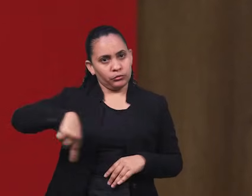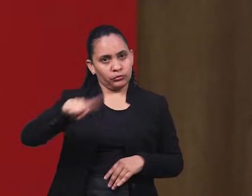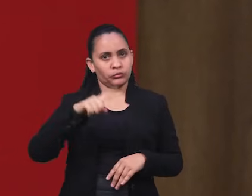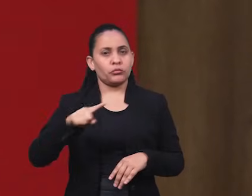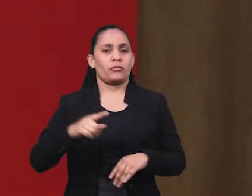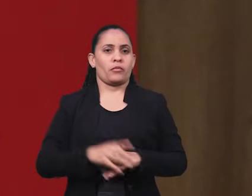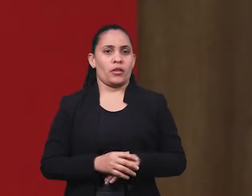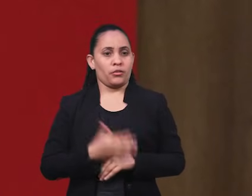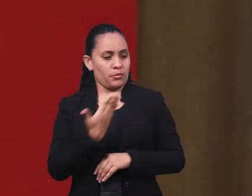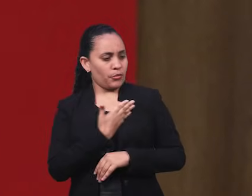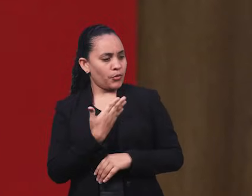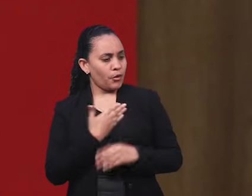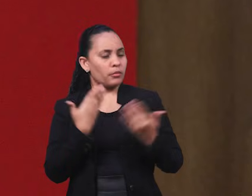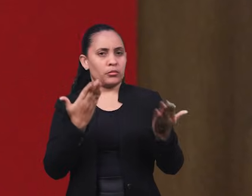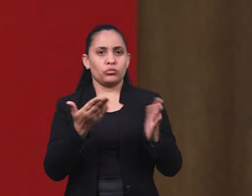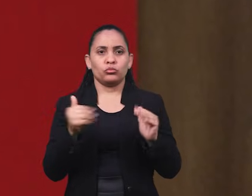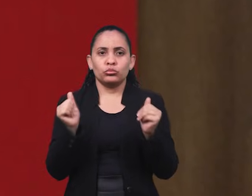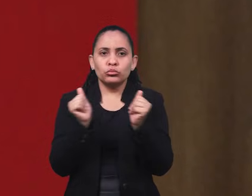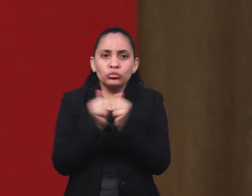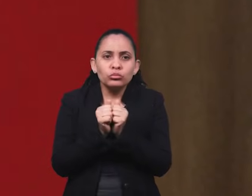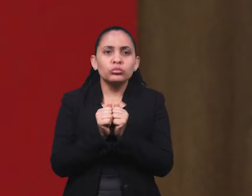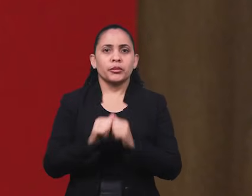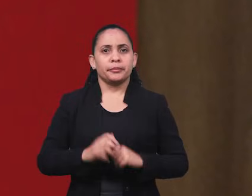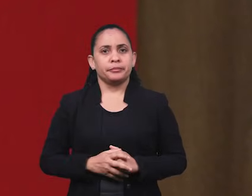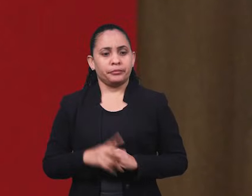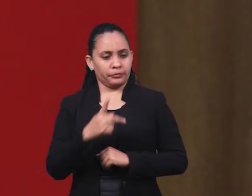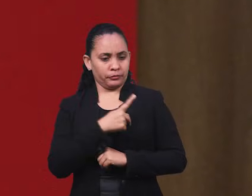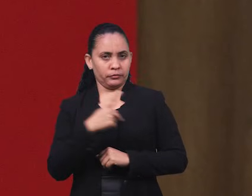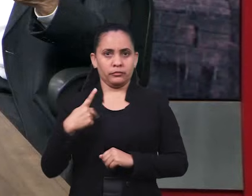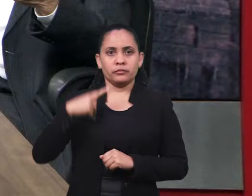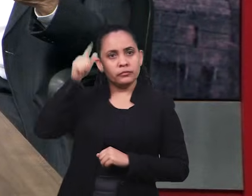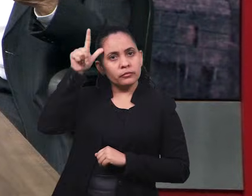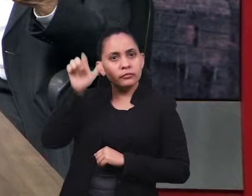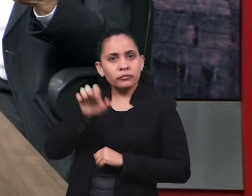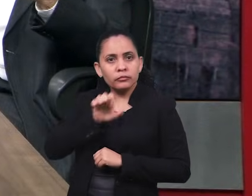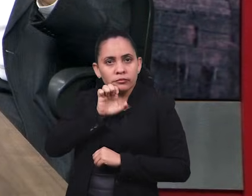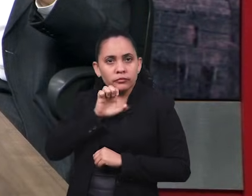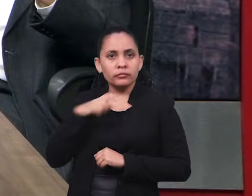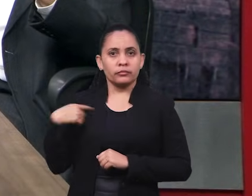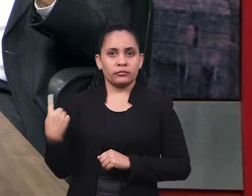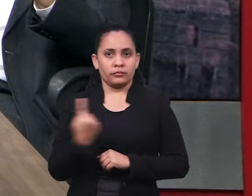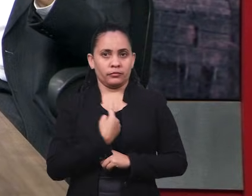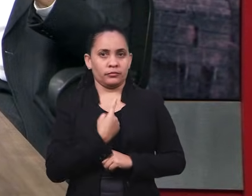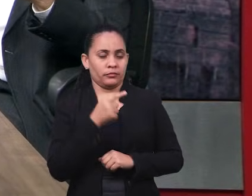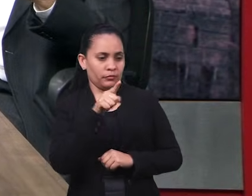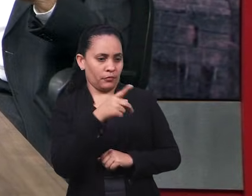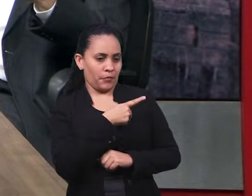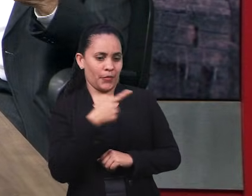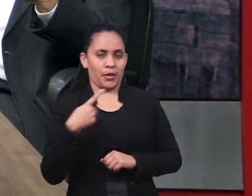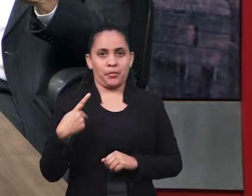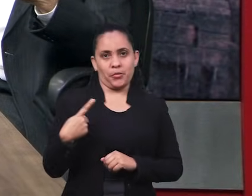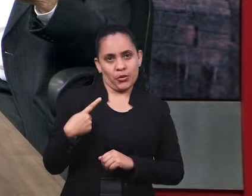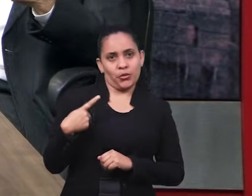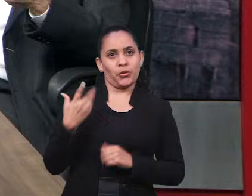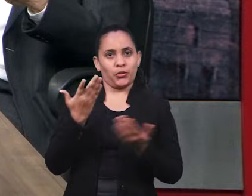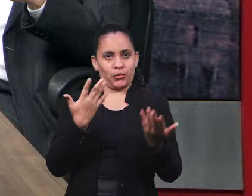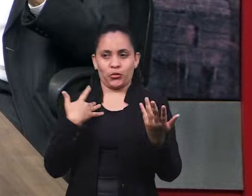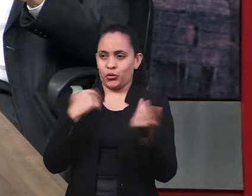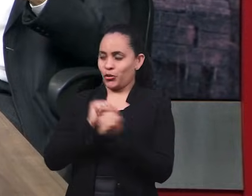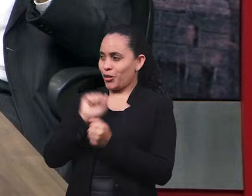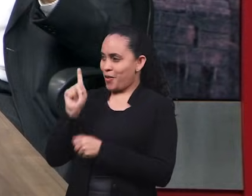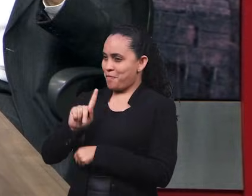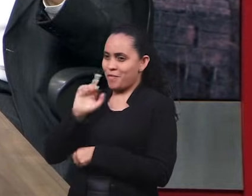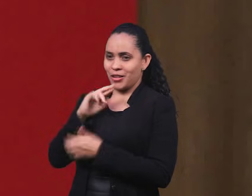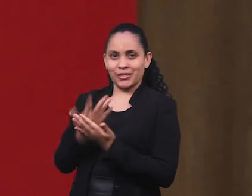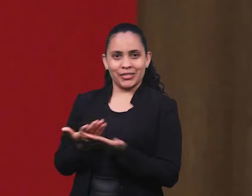nossos companheiros. Estão aqui conosco, pastor Luiz Eugênio e pastor Serlon. A paz do